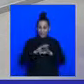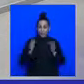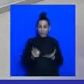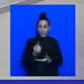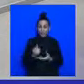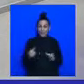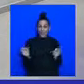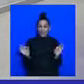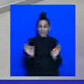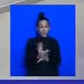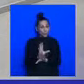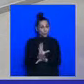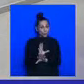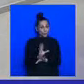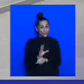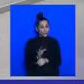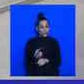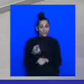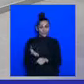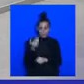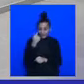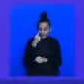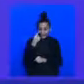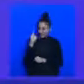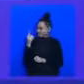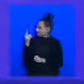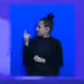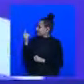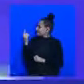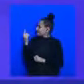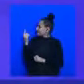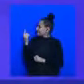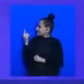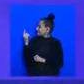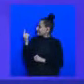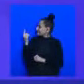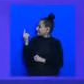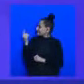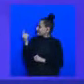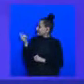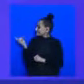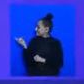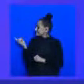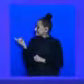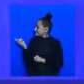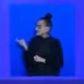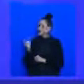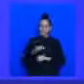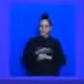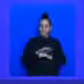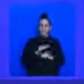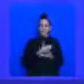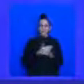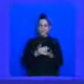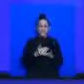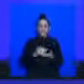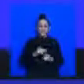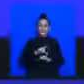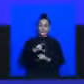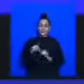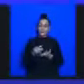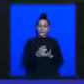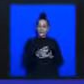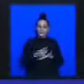o nosso Globo número um já está preparado bolas posicionadas valendo está começando